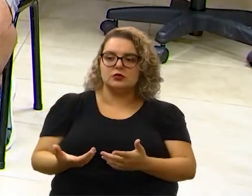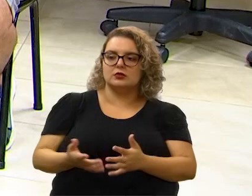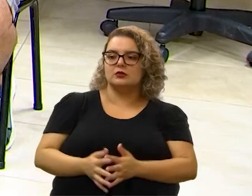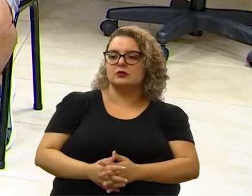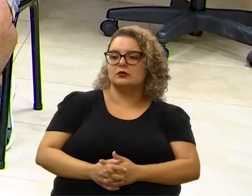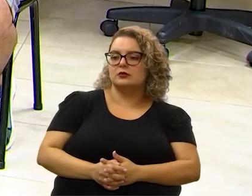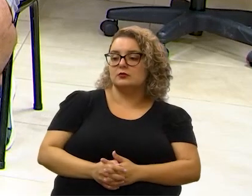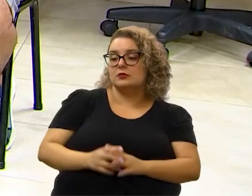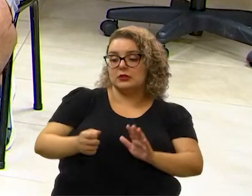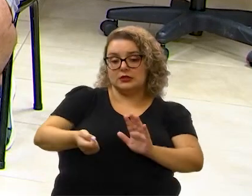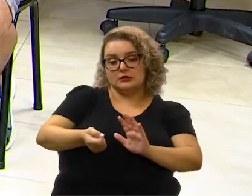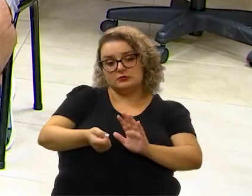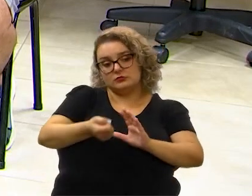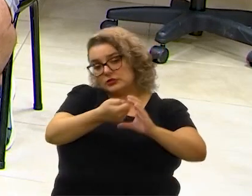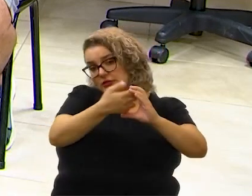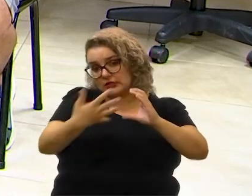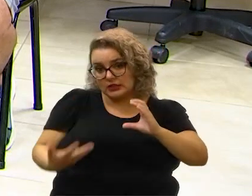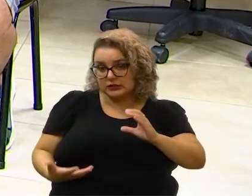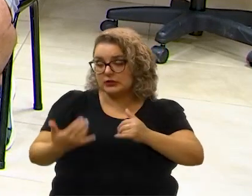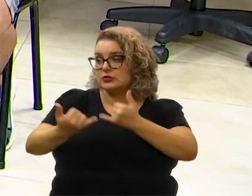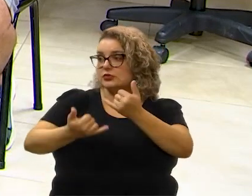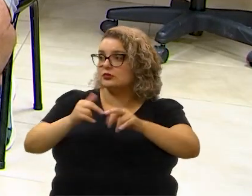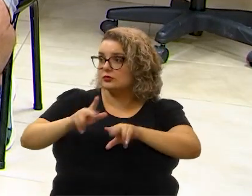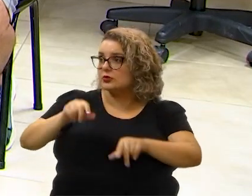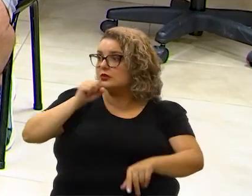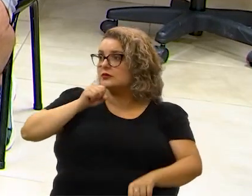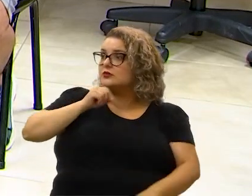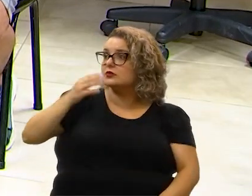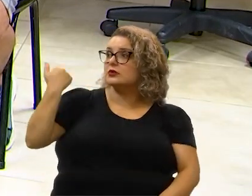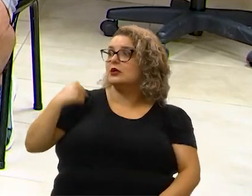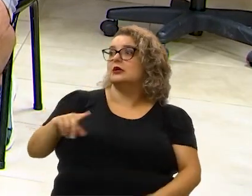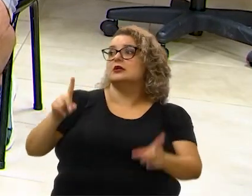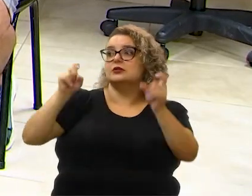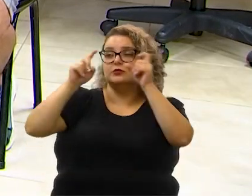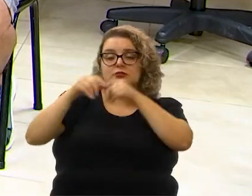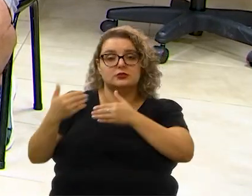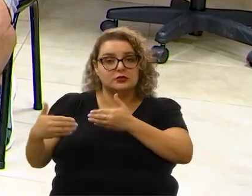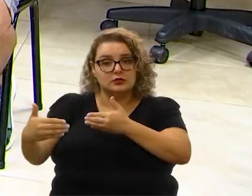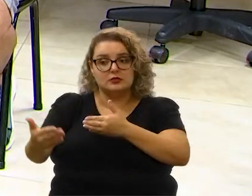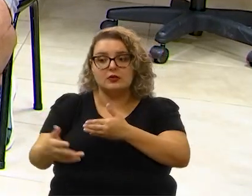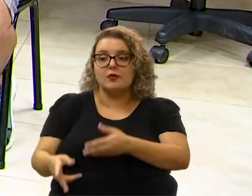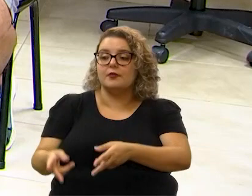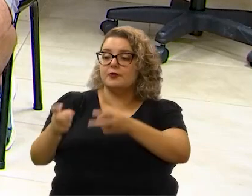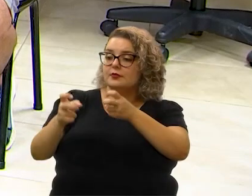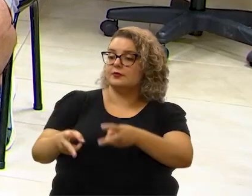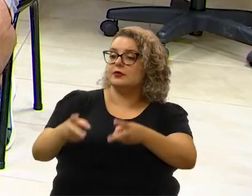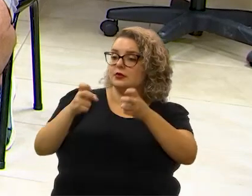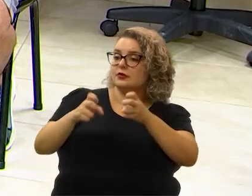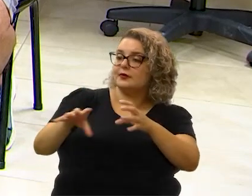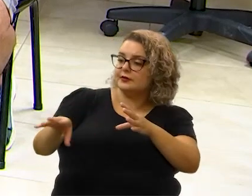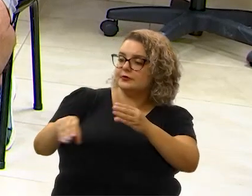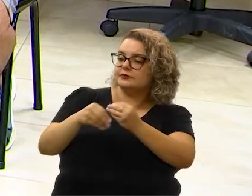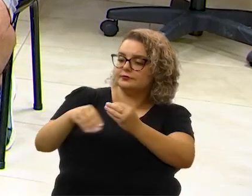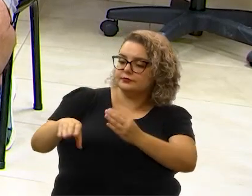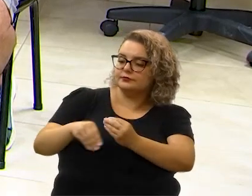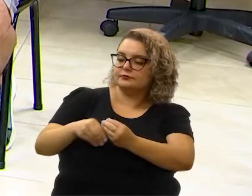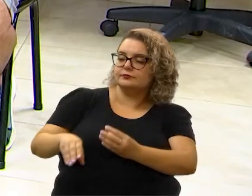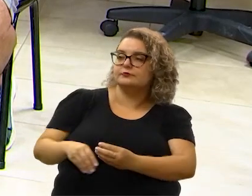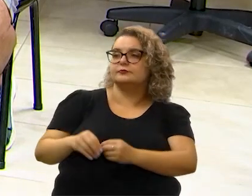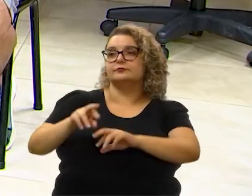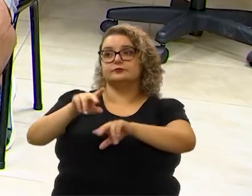dificuldades pelas características do brinquedo antigo. E aí, então, a partir das dificuldades deles, que nós fomos identificando e elencando